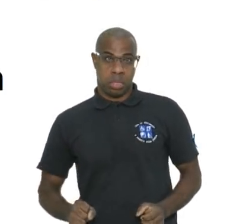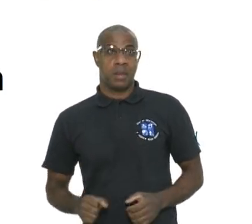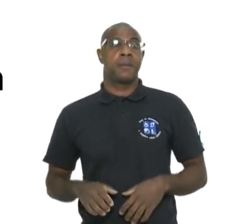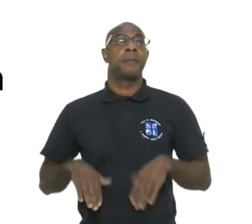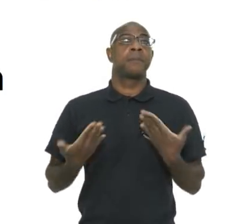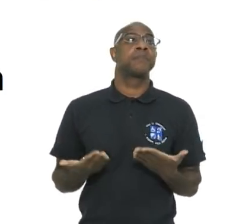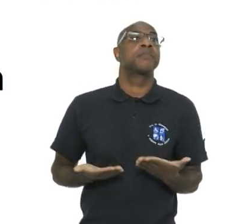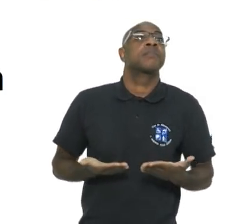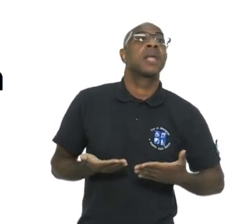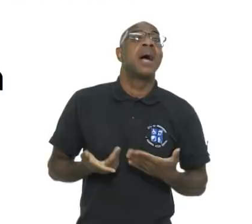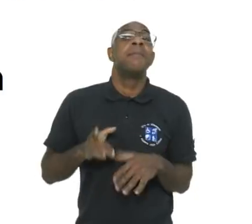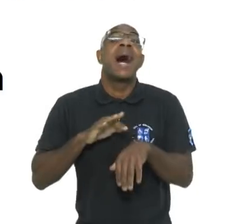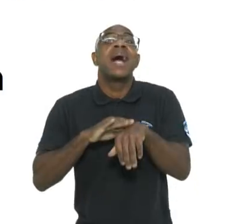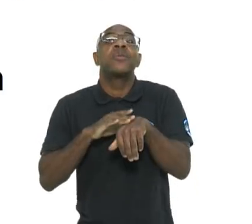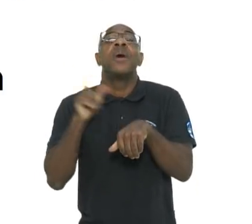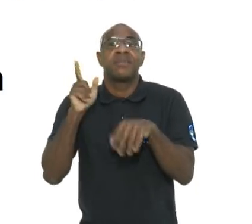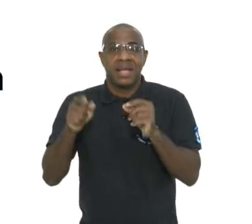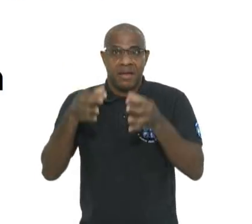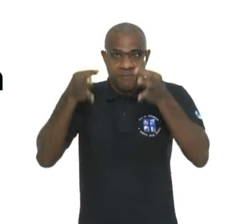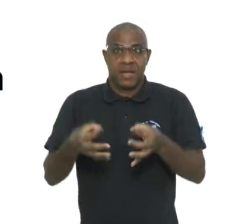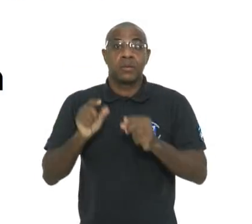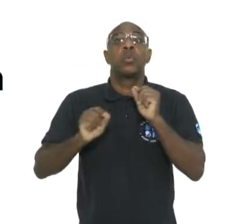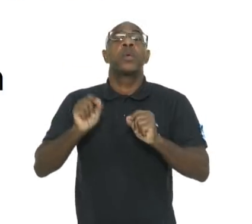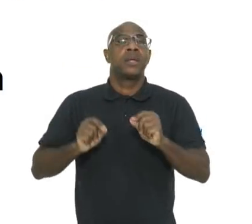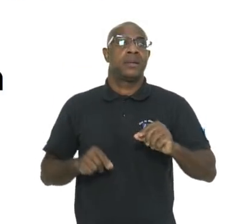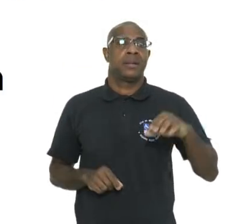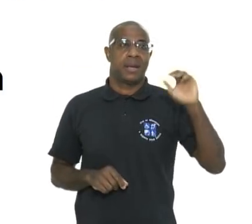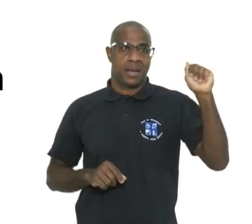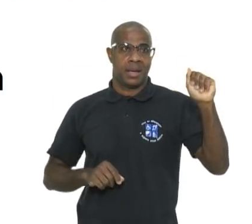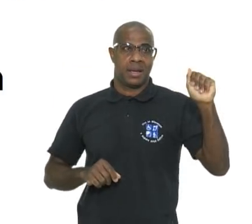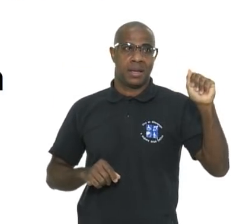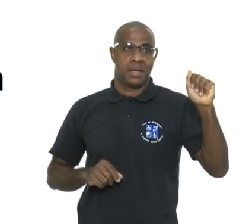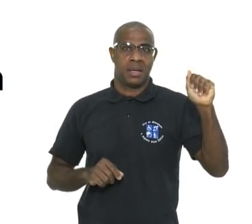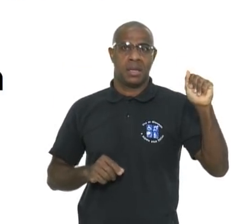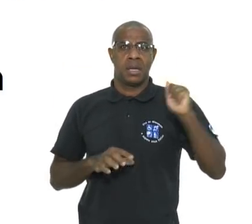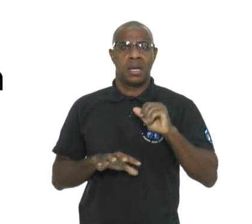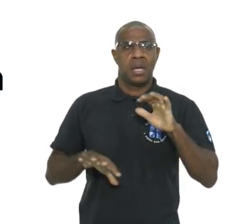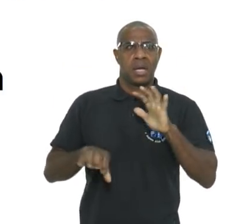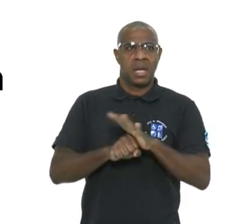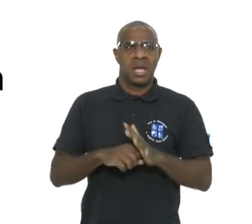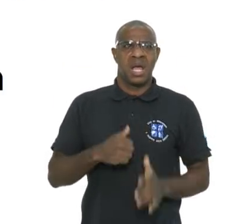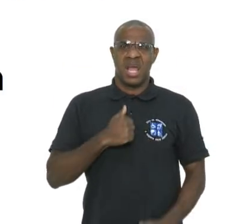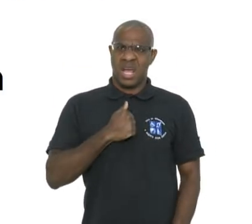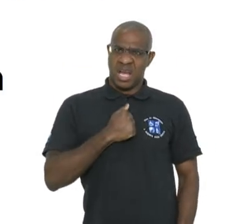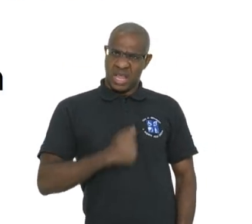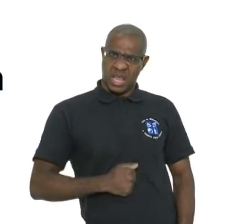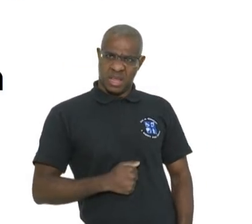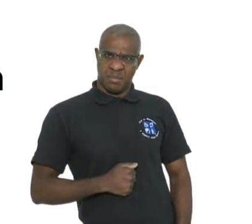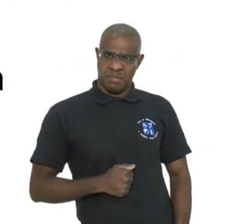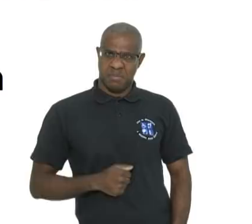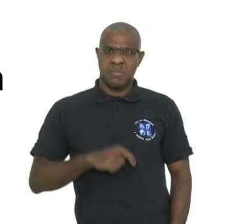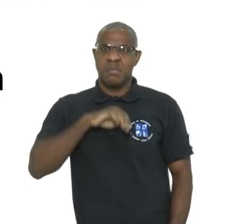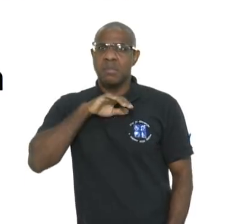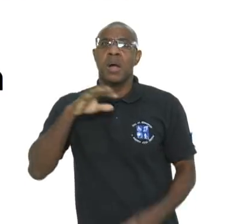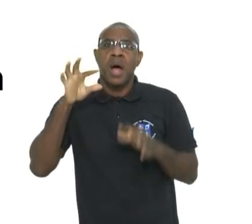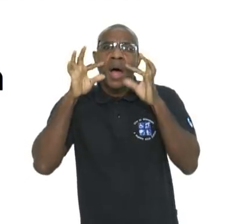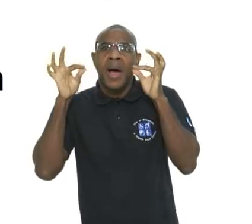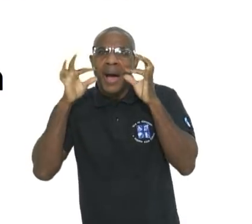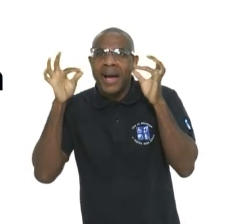é correto afirmar: letra A, é causada pelas fezes dos felinos,